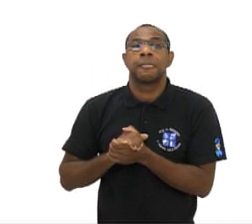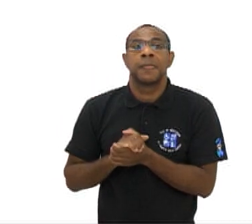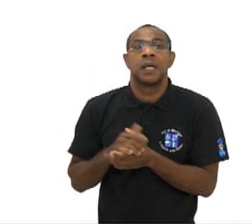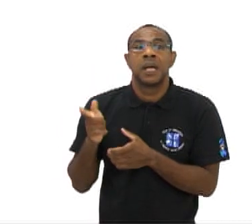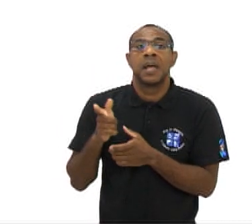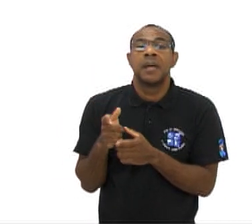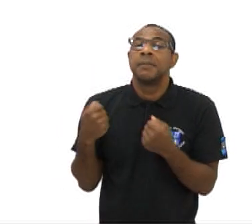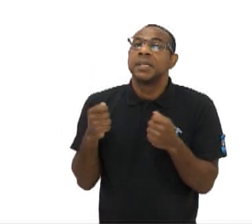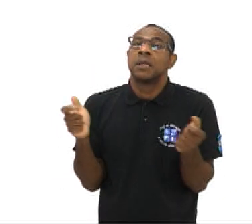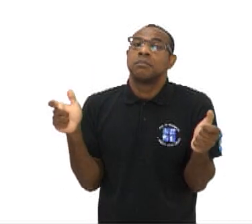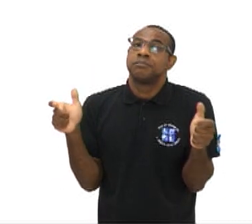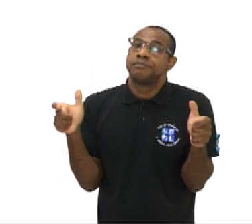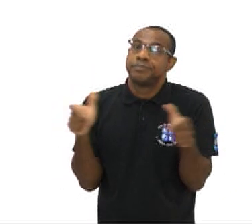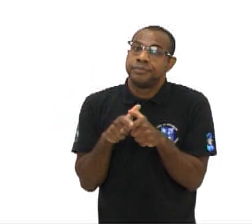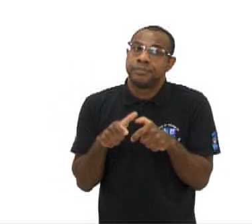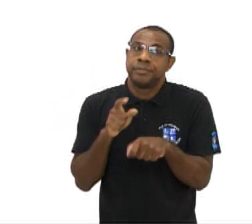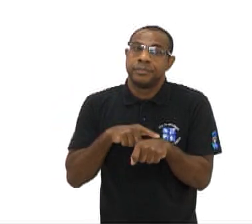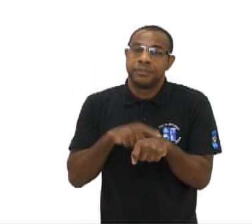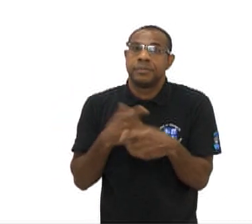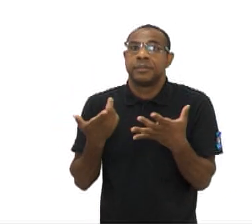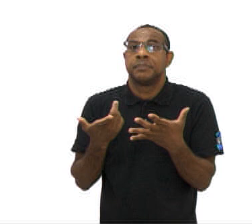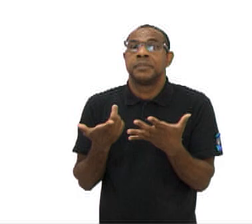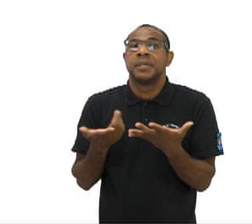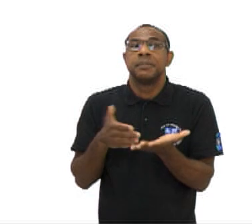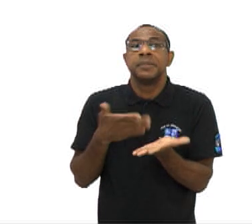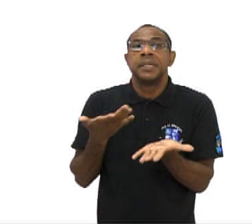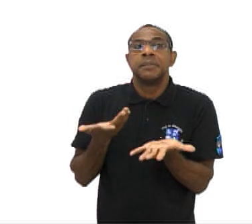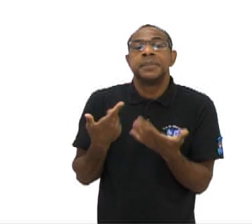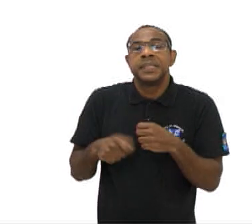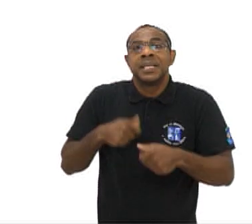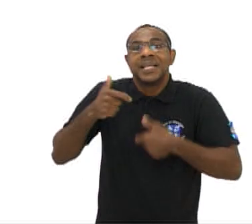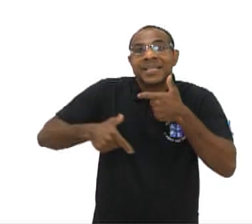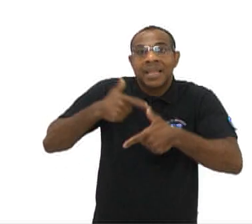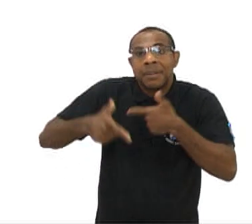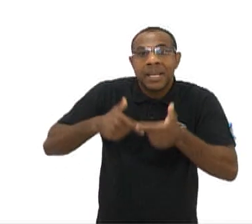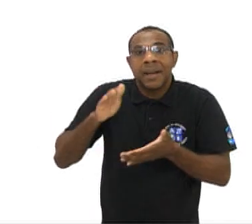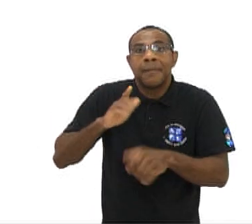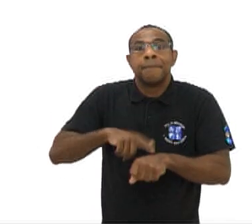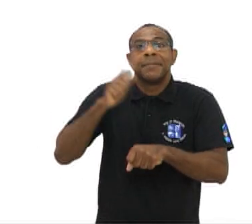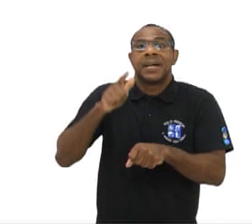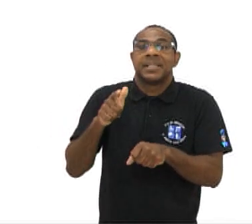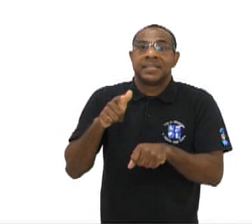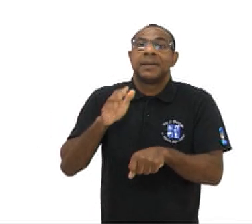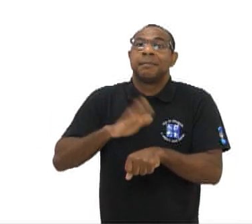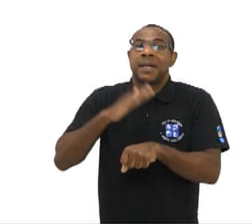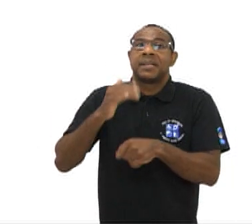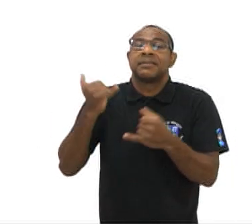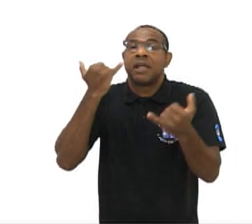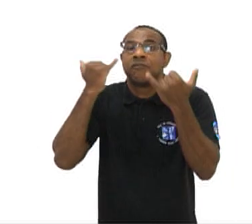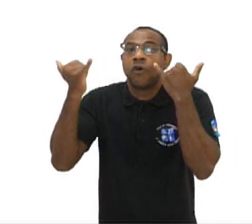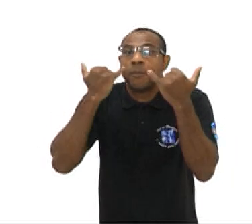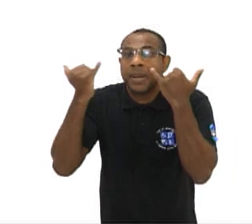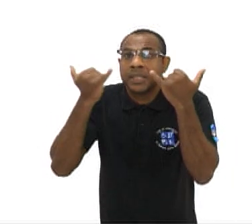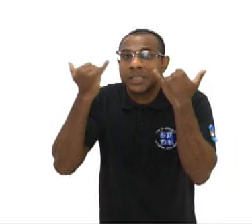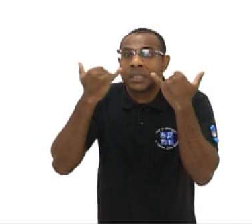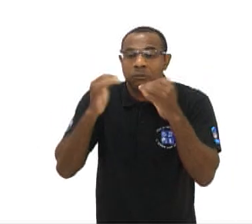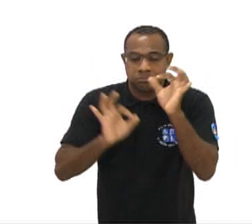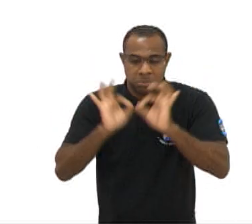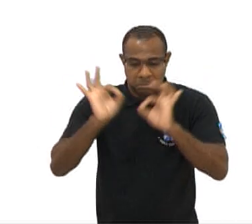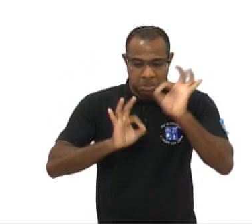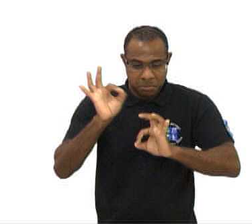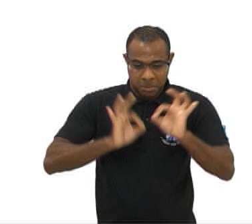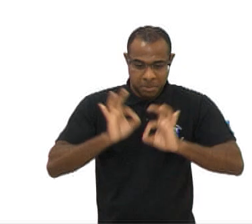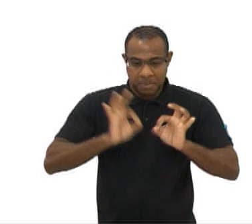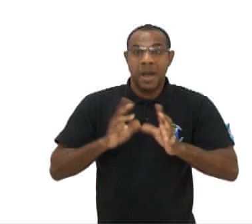ritmo, gastar mais tempo na verificação e contextualização das informações para evitar que o fenômeno das fake